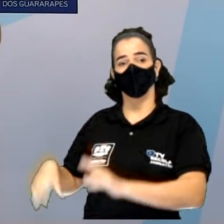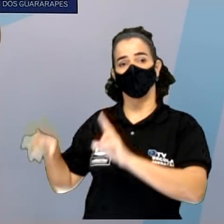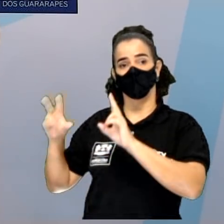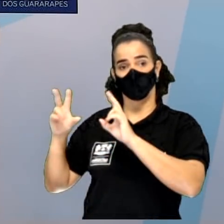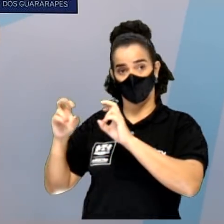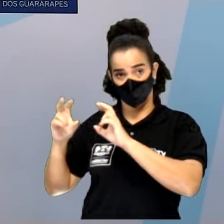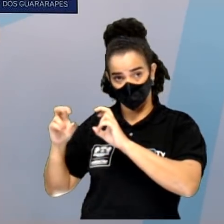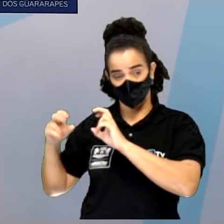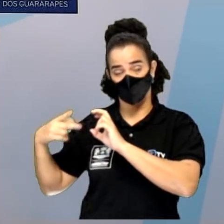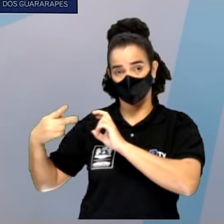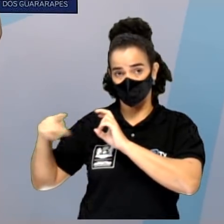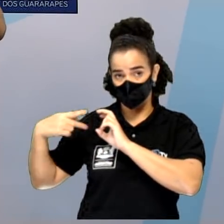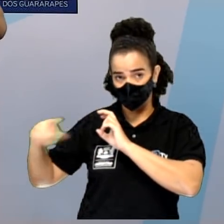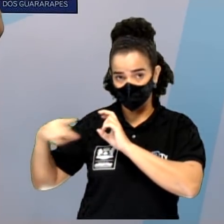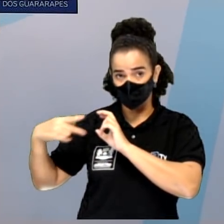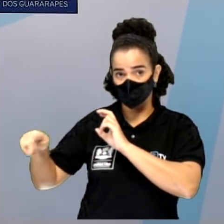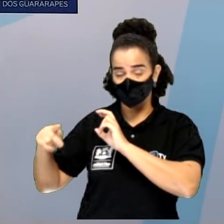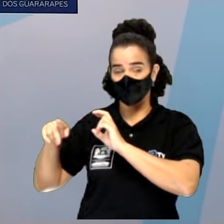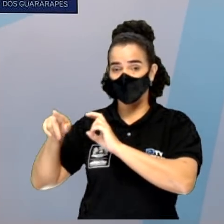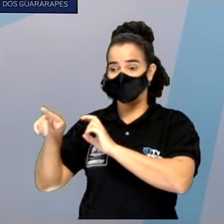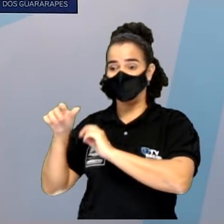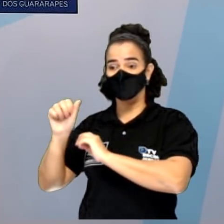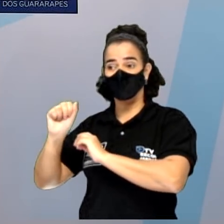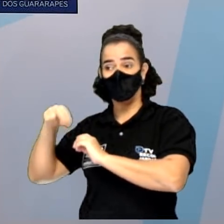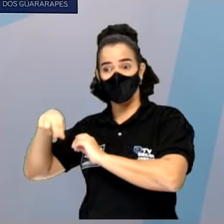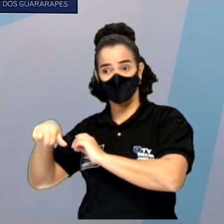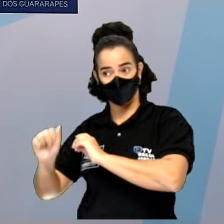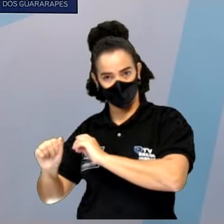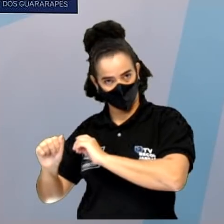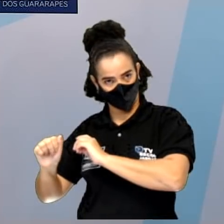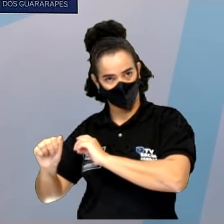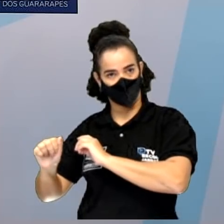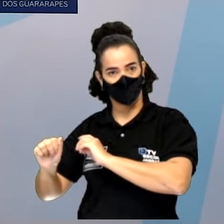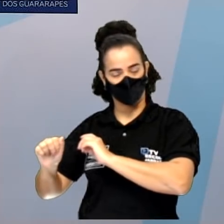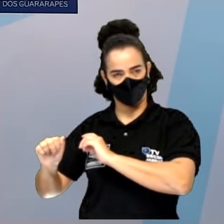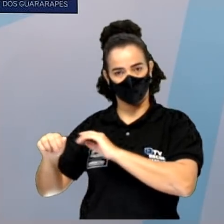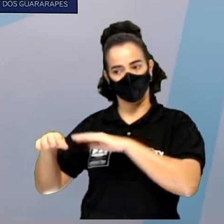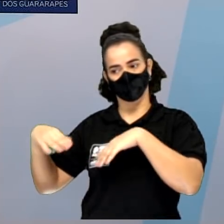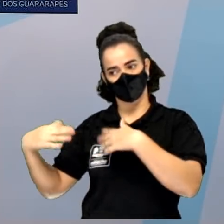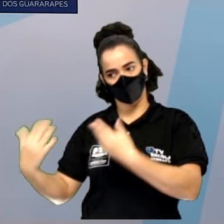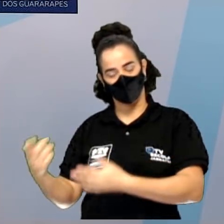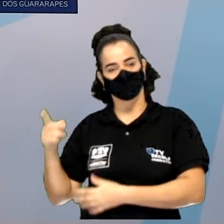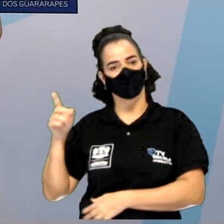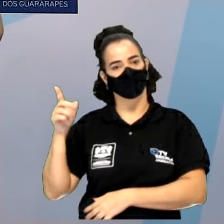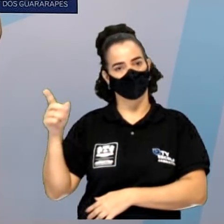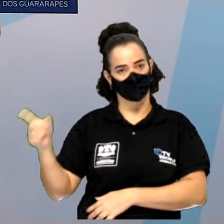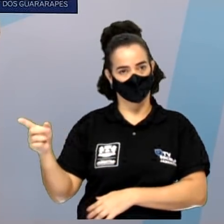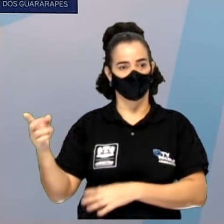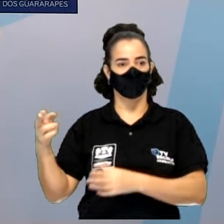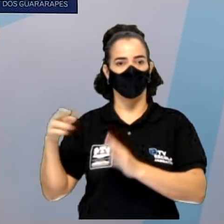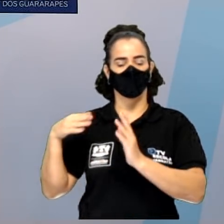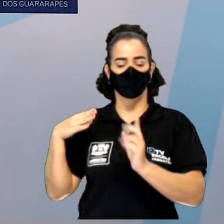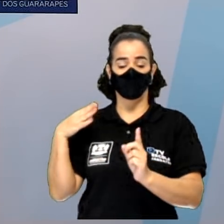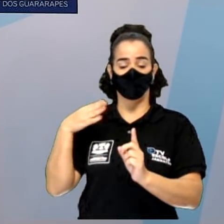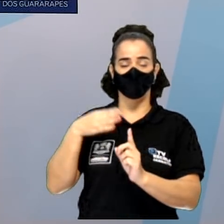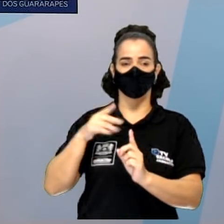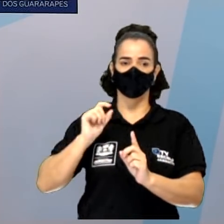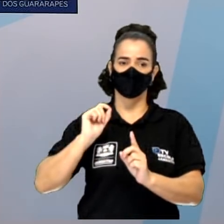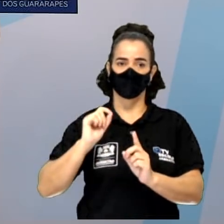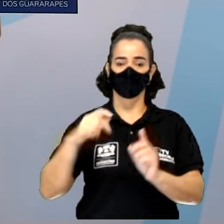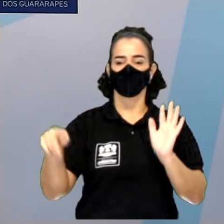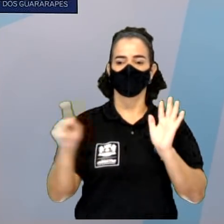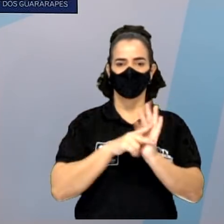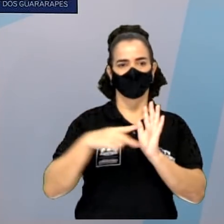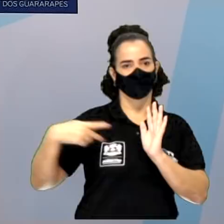a ideia de que a protegida é da Ana Dragão. Então, neste caso, o referente aqui é a própria Ana